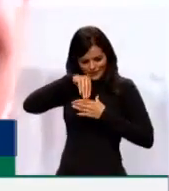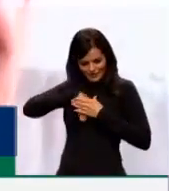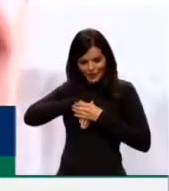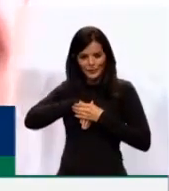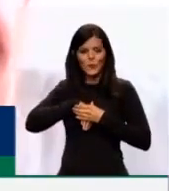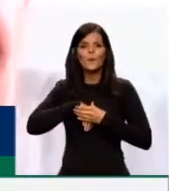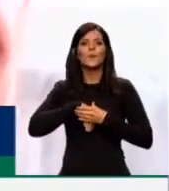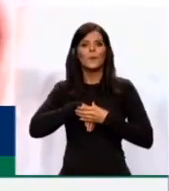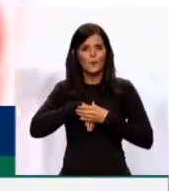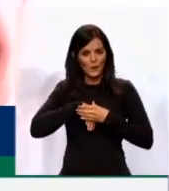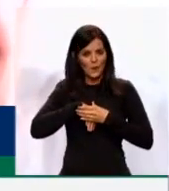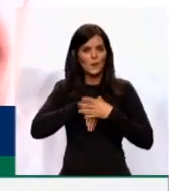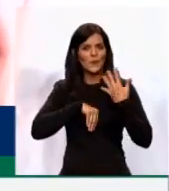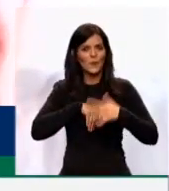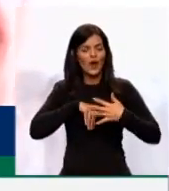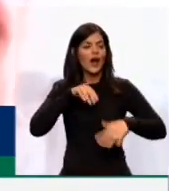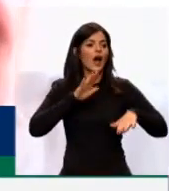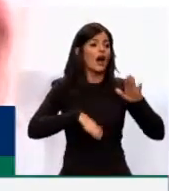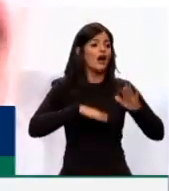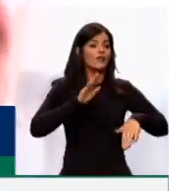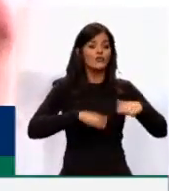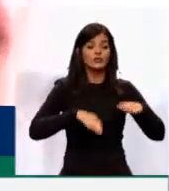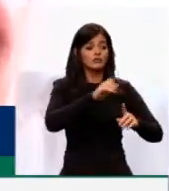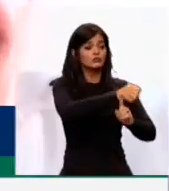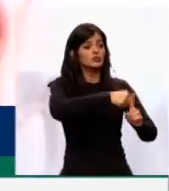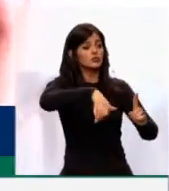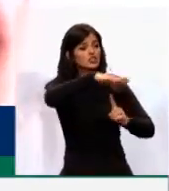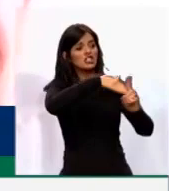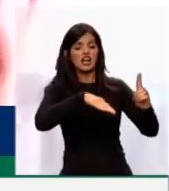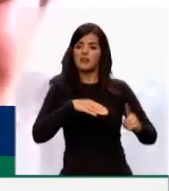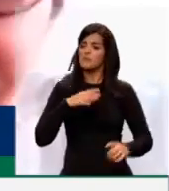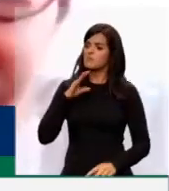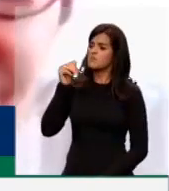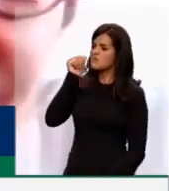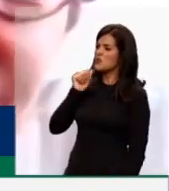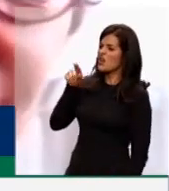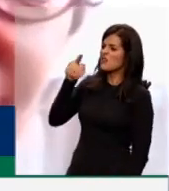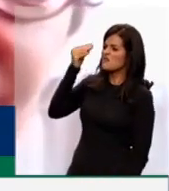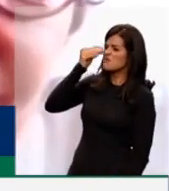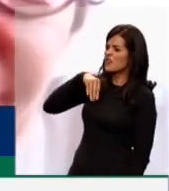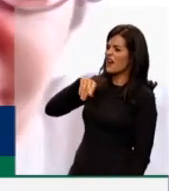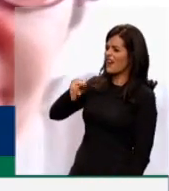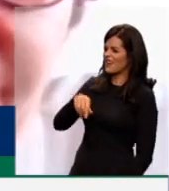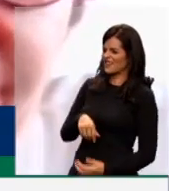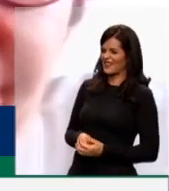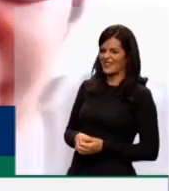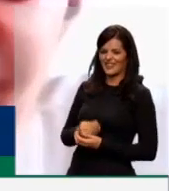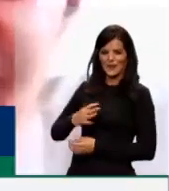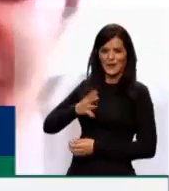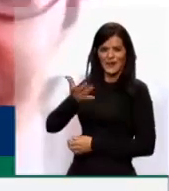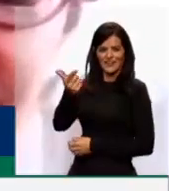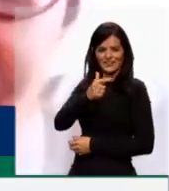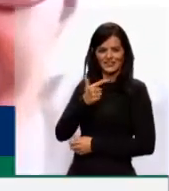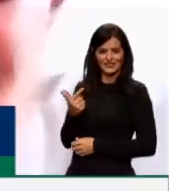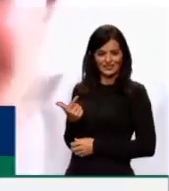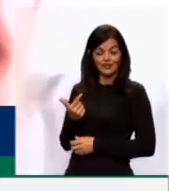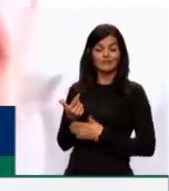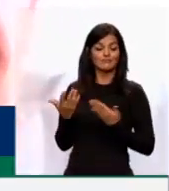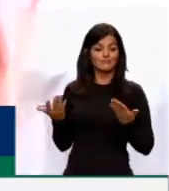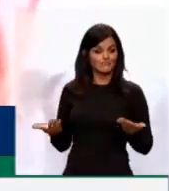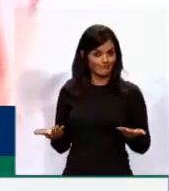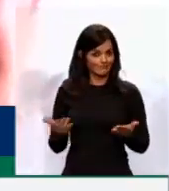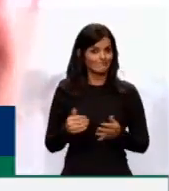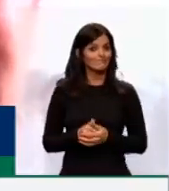vezes ela é negada pela própria sociedade, a mulher não percebe a coragem que carrega e que traça os seus